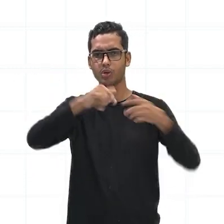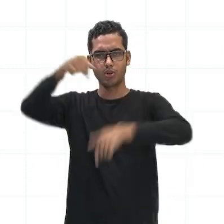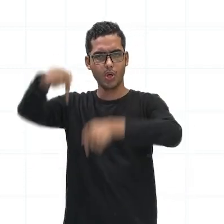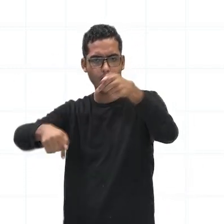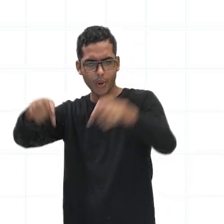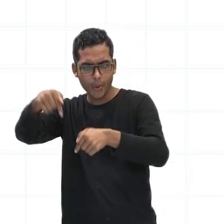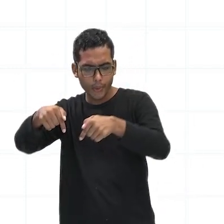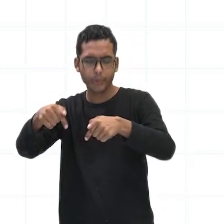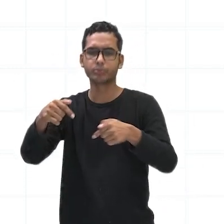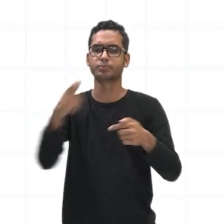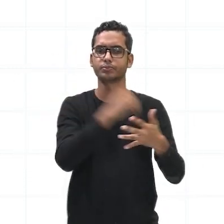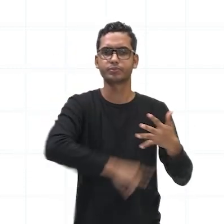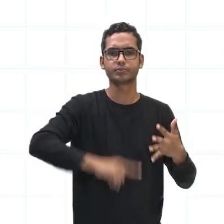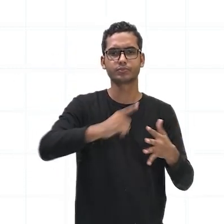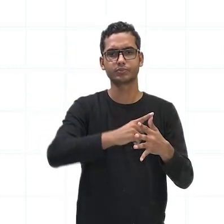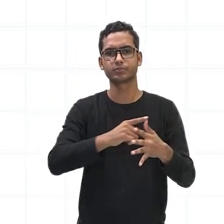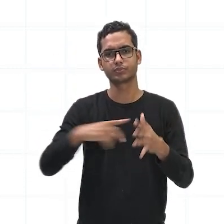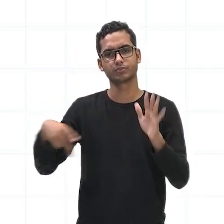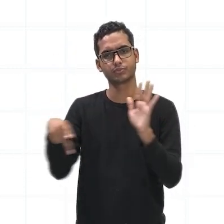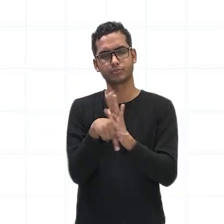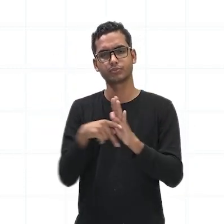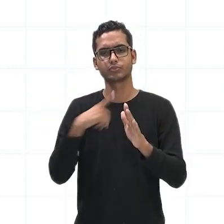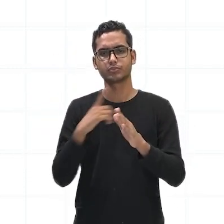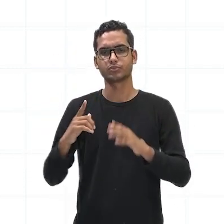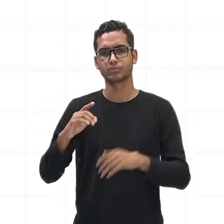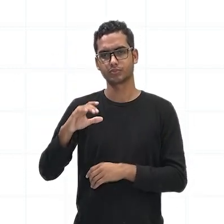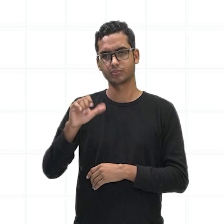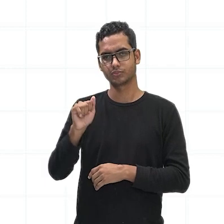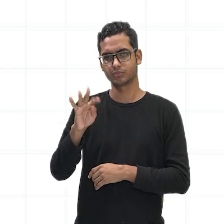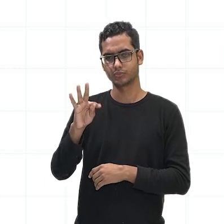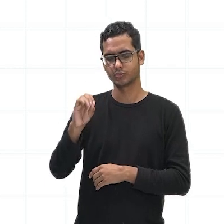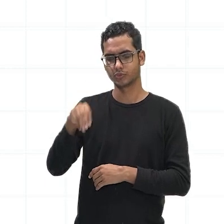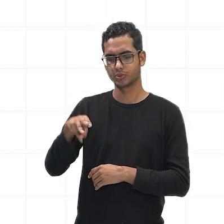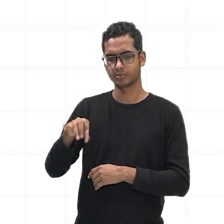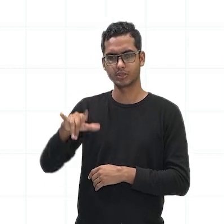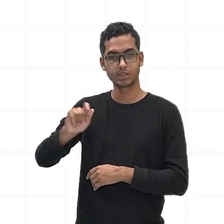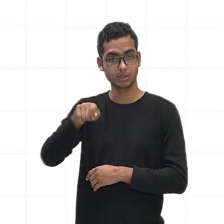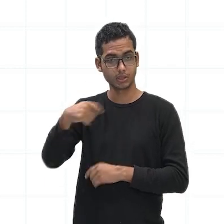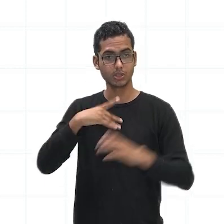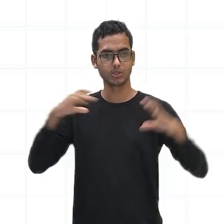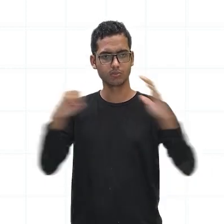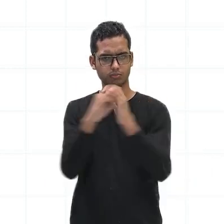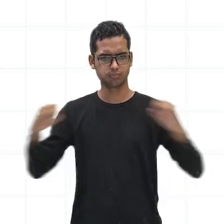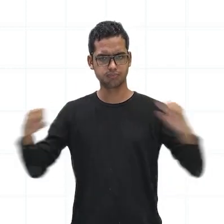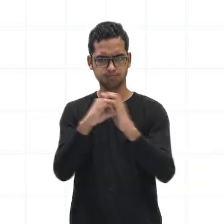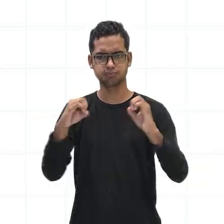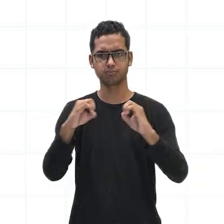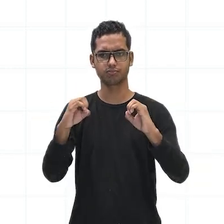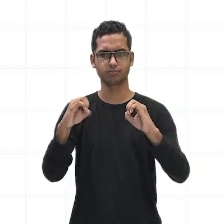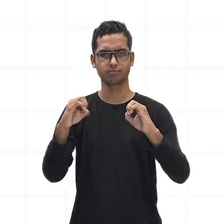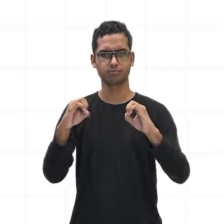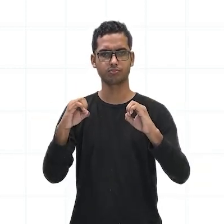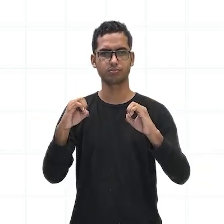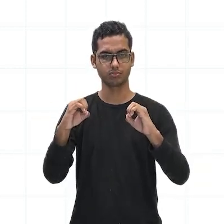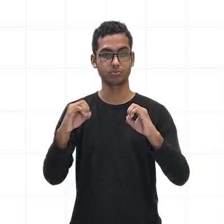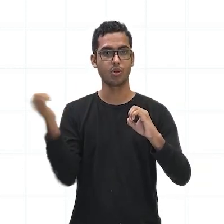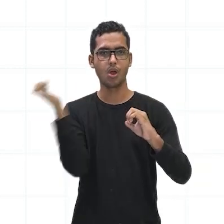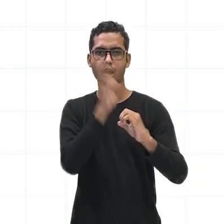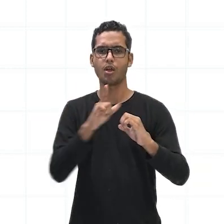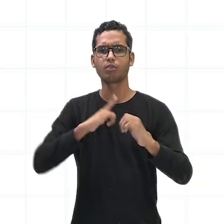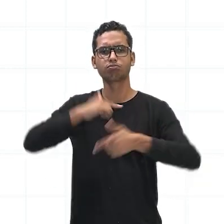que provém aí também dos alimentos, e a energia atômica. E elas são responsáveis por realizar